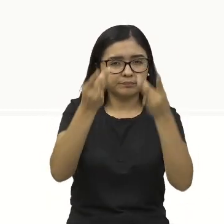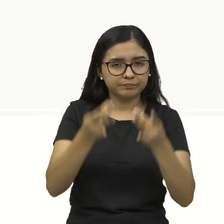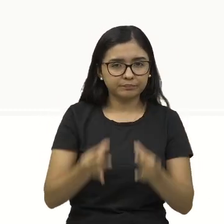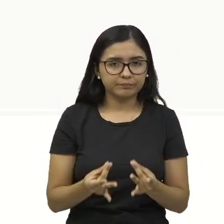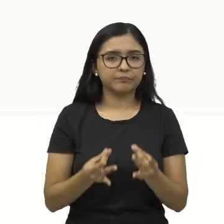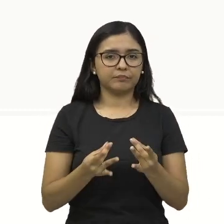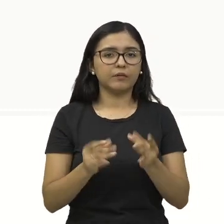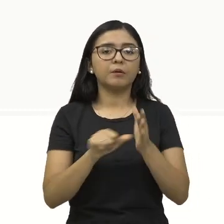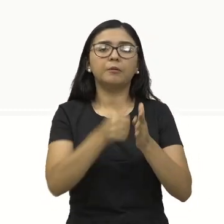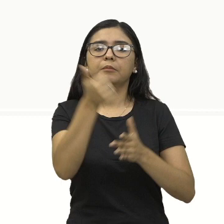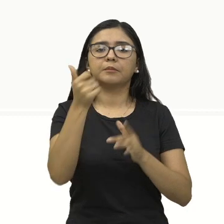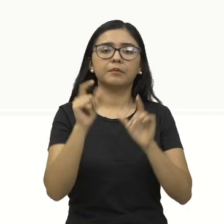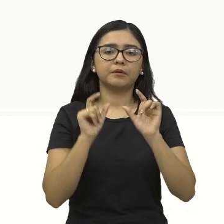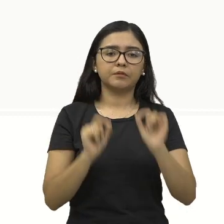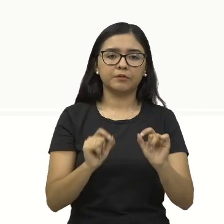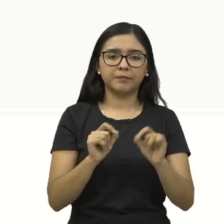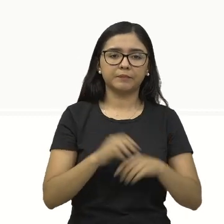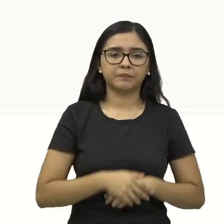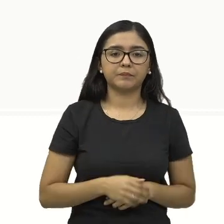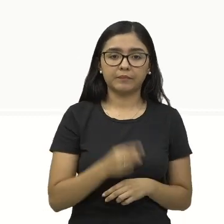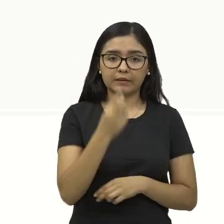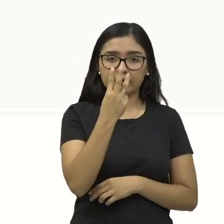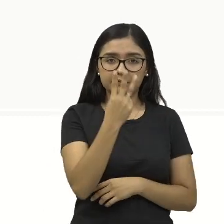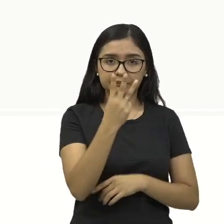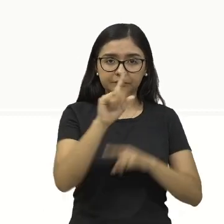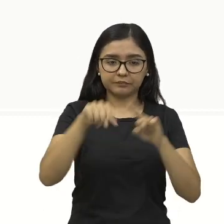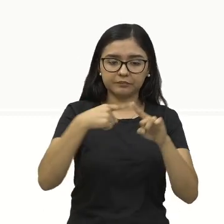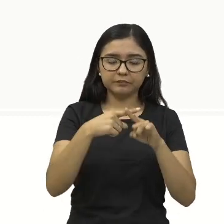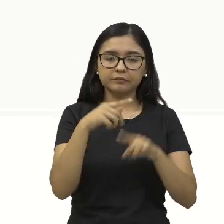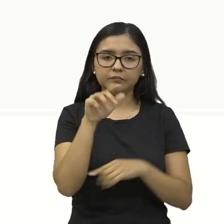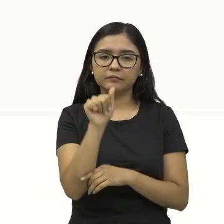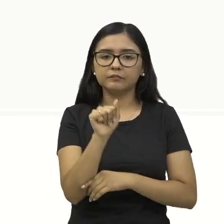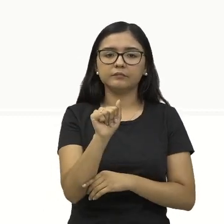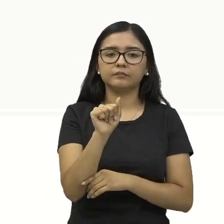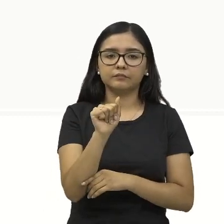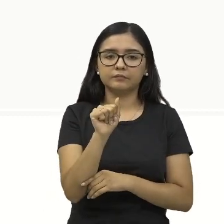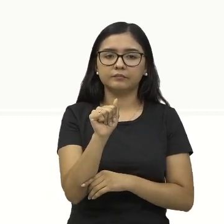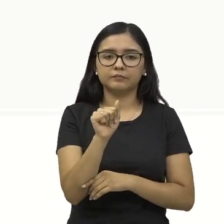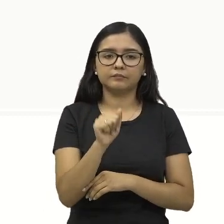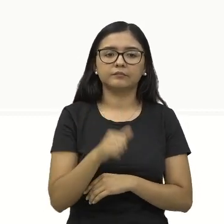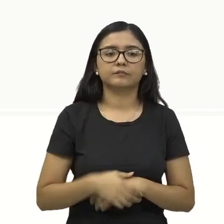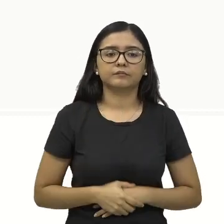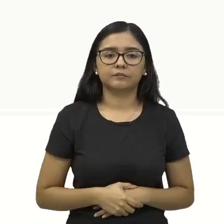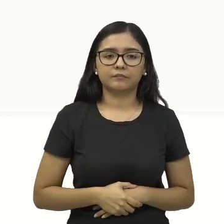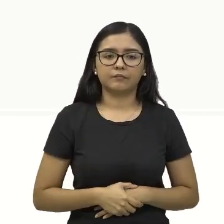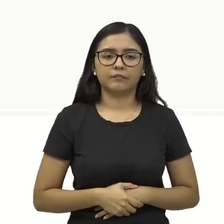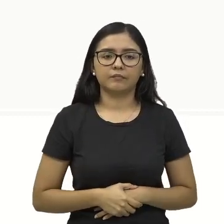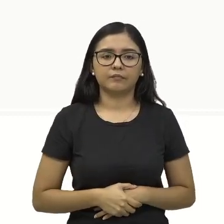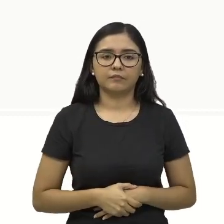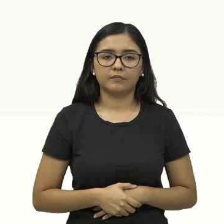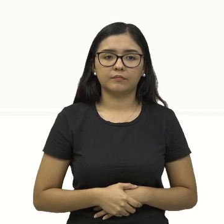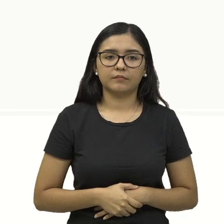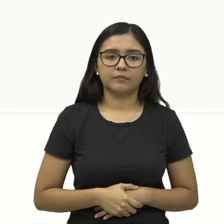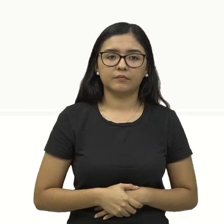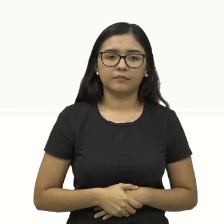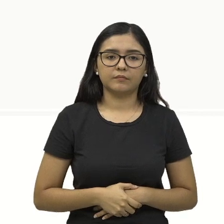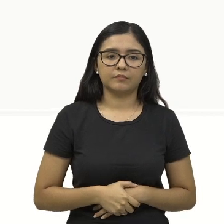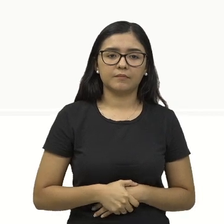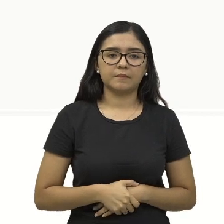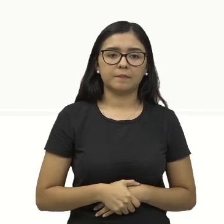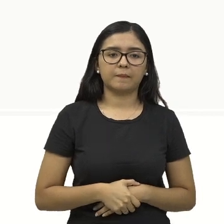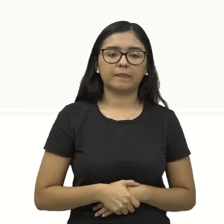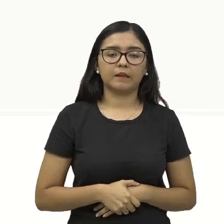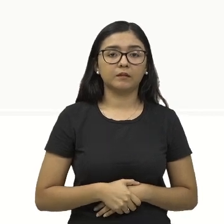Então, eu primeiro vou fazer 3 vezes A. Então, vamos montar aqui essa operação. 3 vezes A. Acompanha comigo aqui, depois